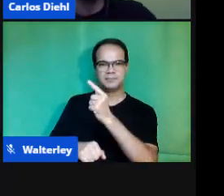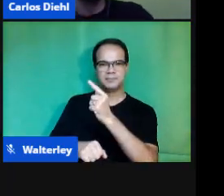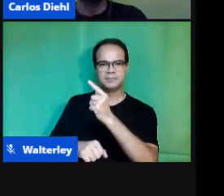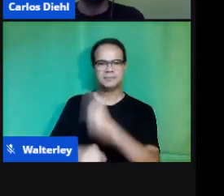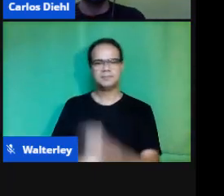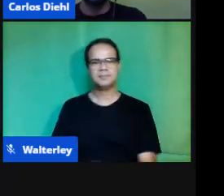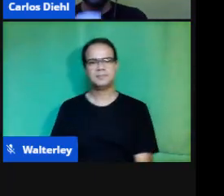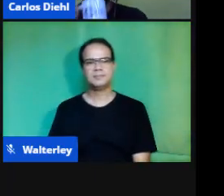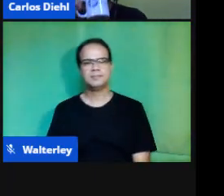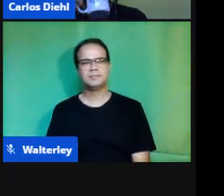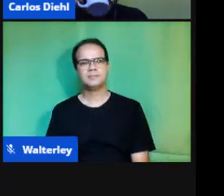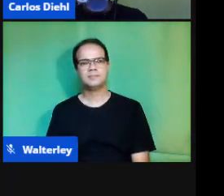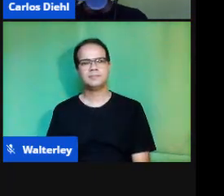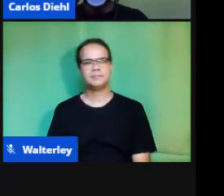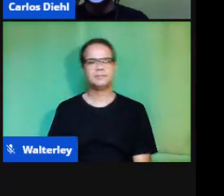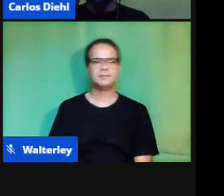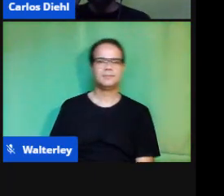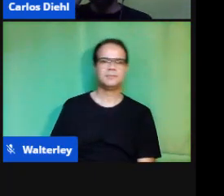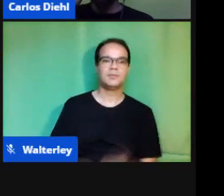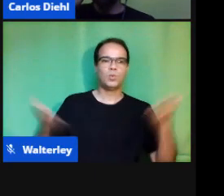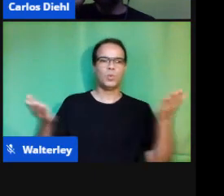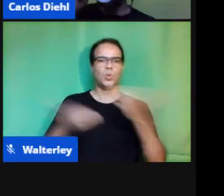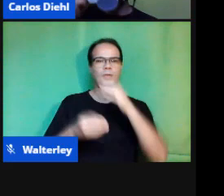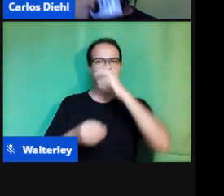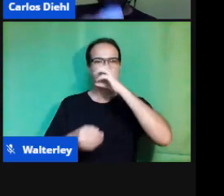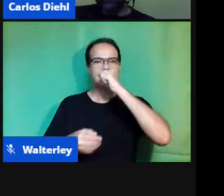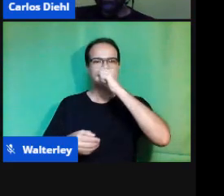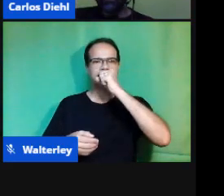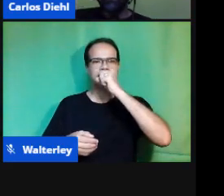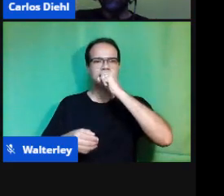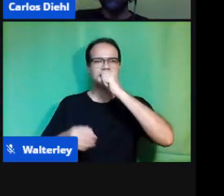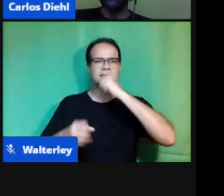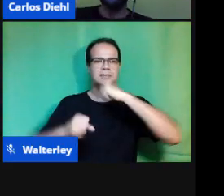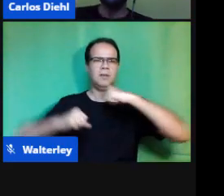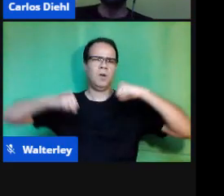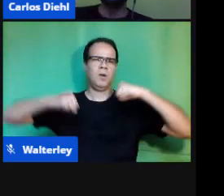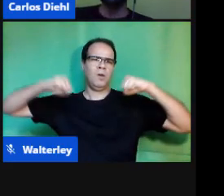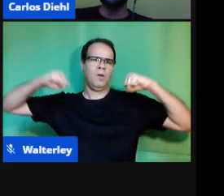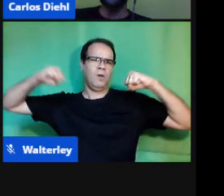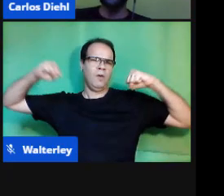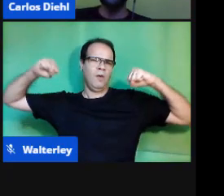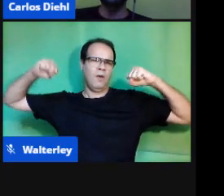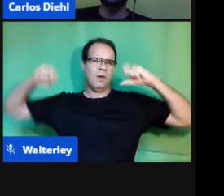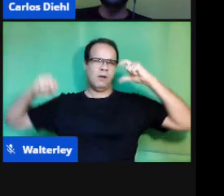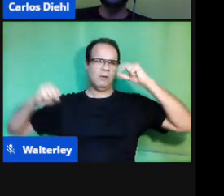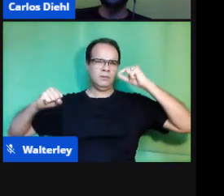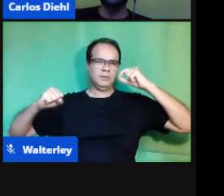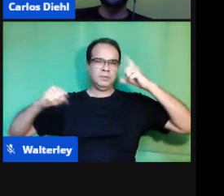Hoje é sábado. Nem reclamo de acordar cedo.